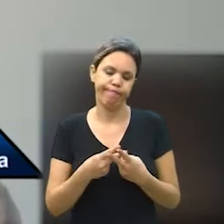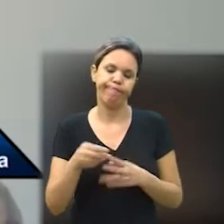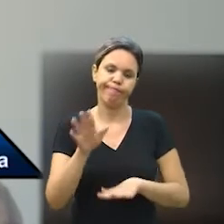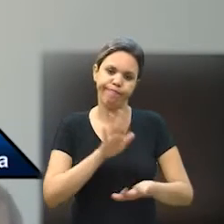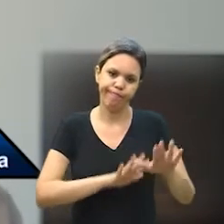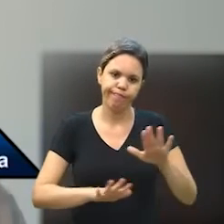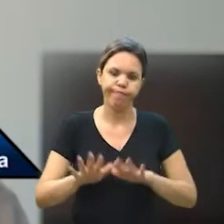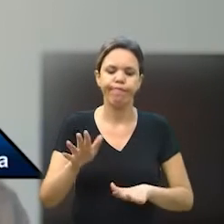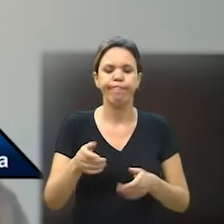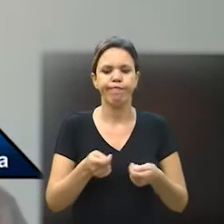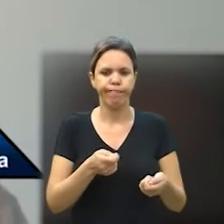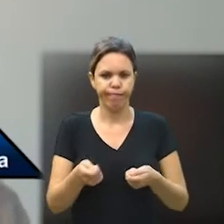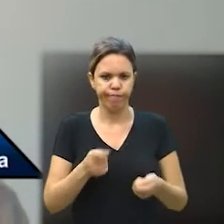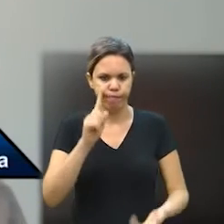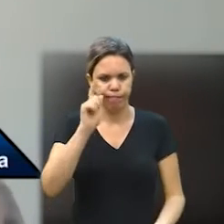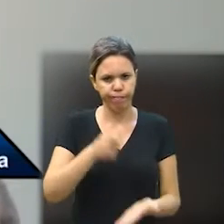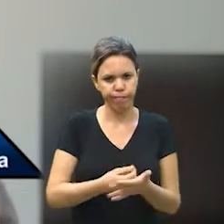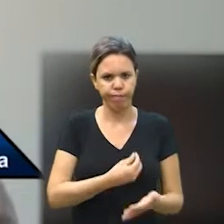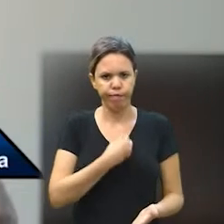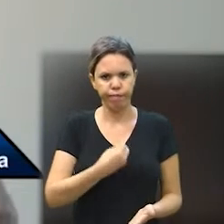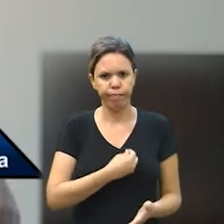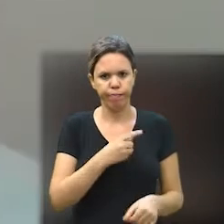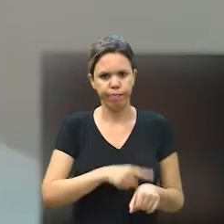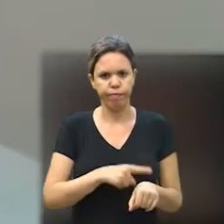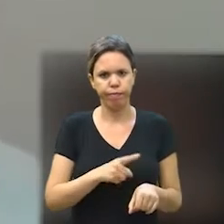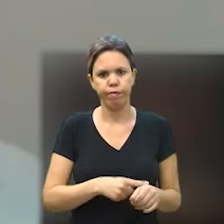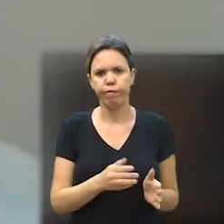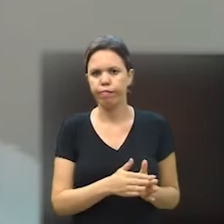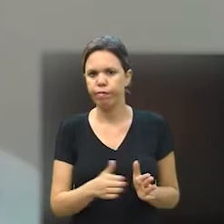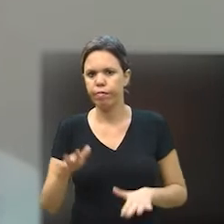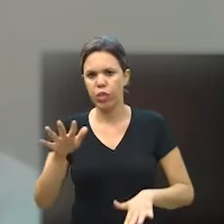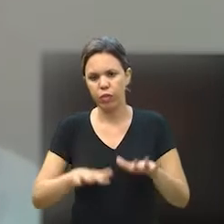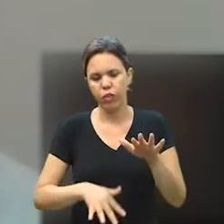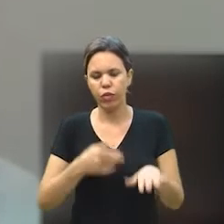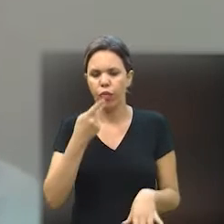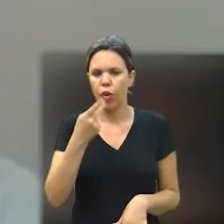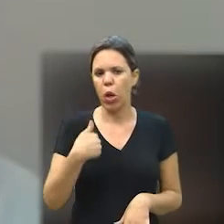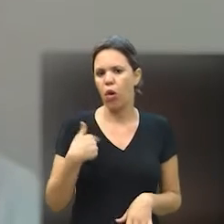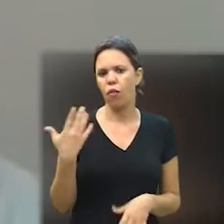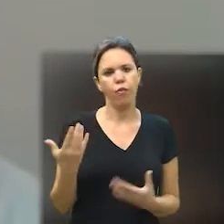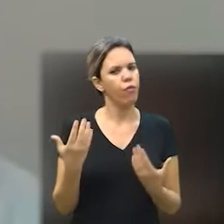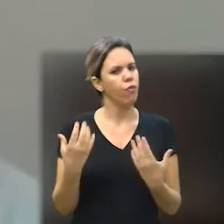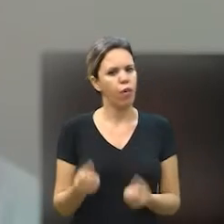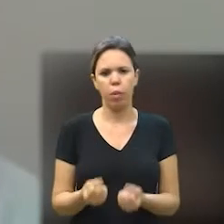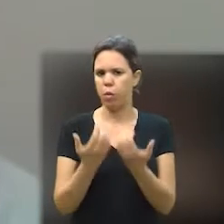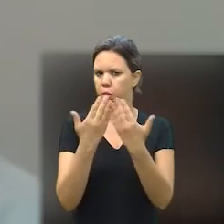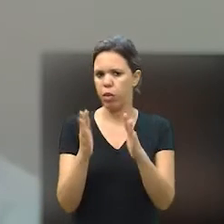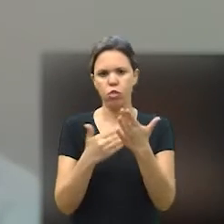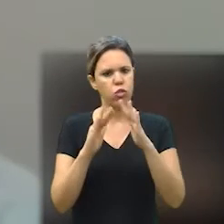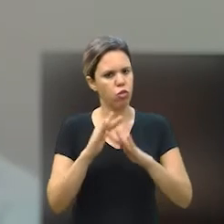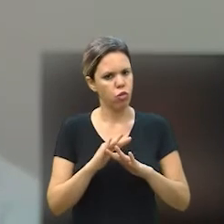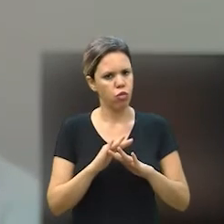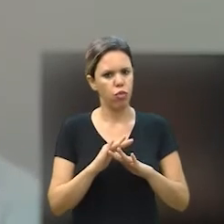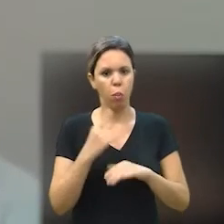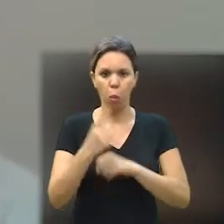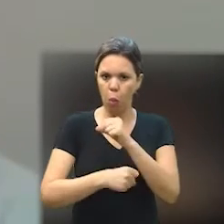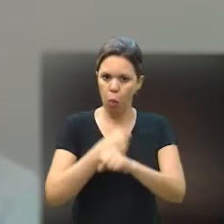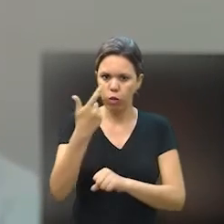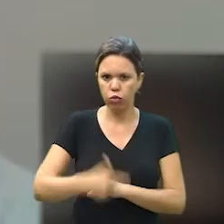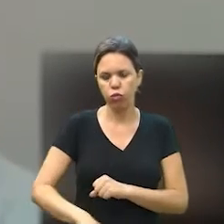cautela para que a gente consiga garantir a vida nesse momento. Talvez a gente fale, não vamos abrir a escola, vamos ficar mais um